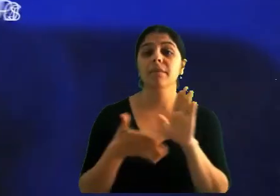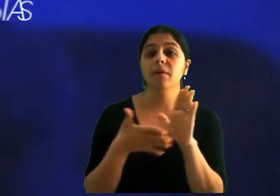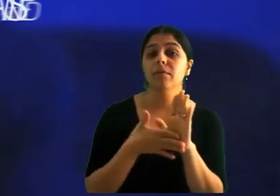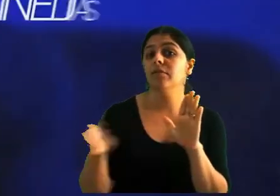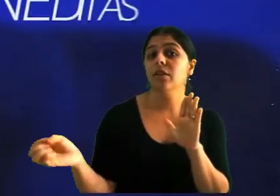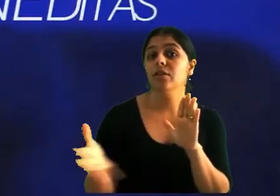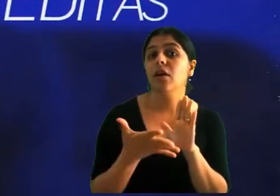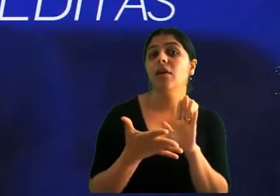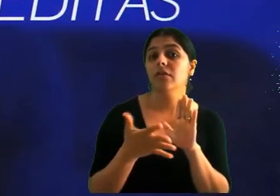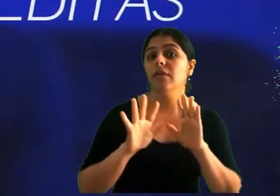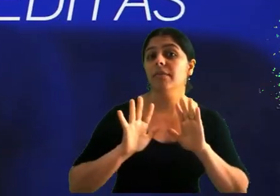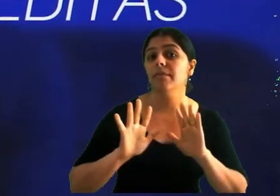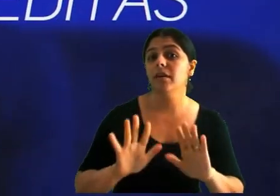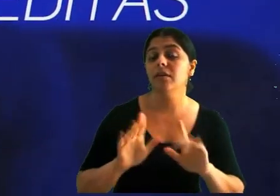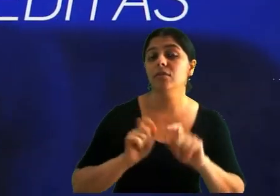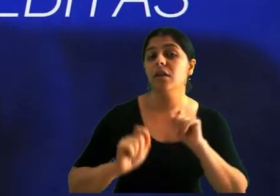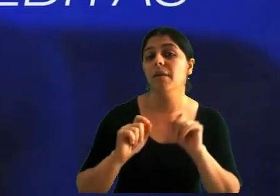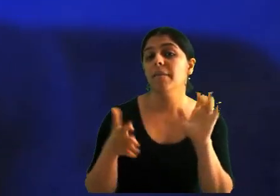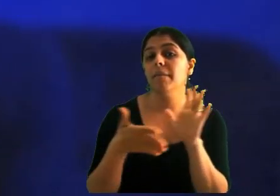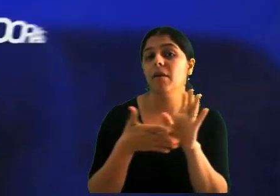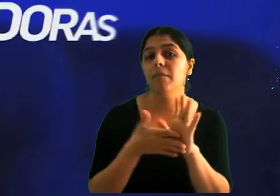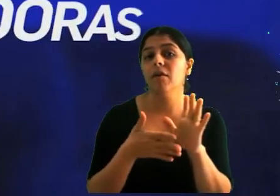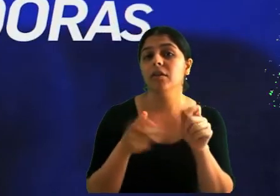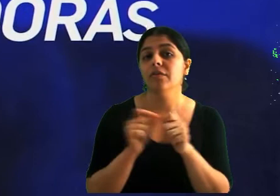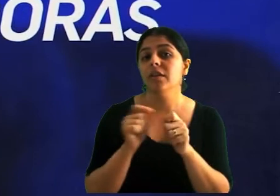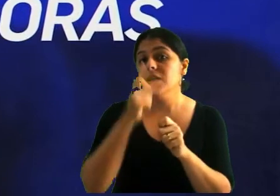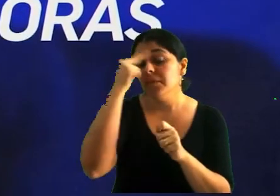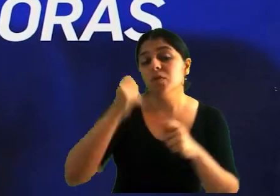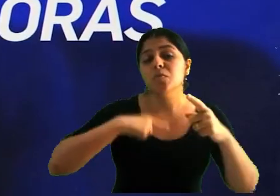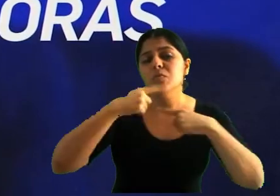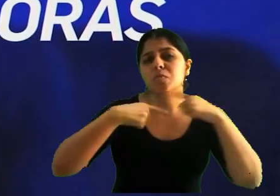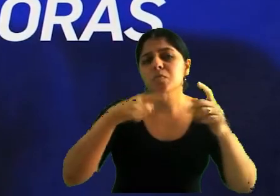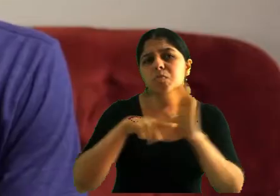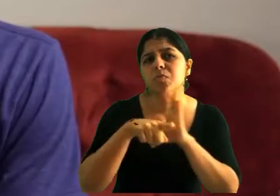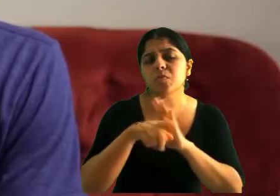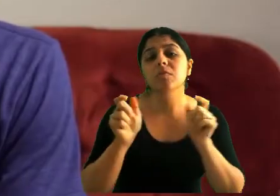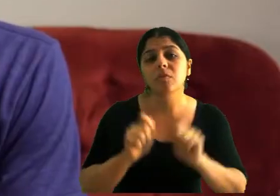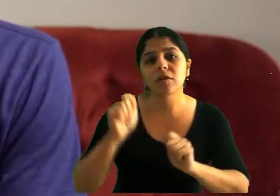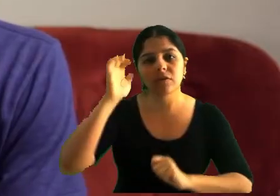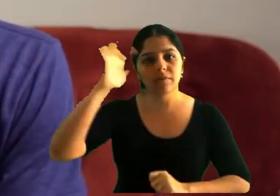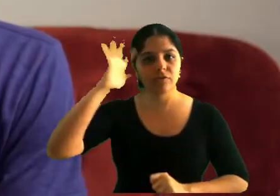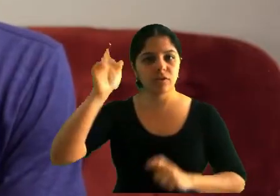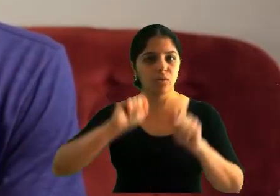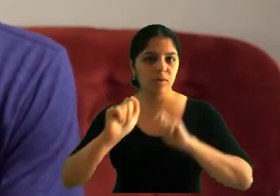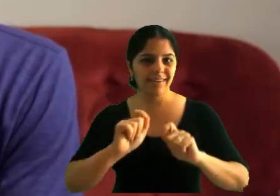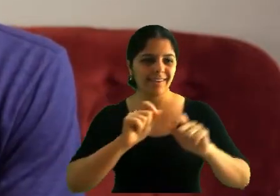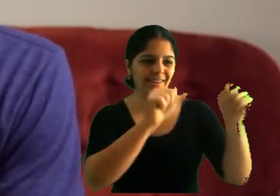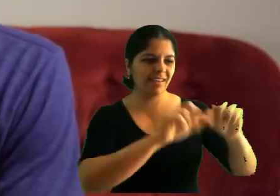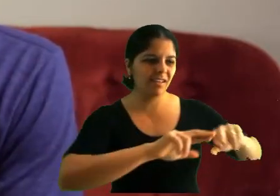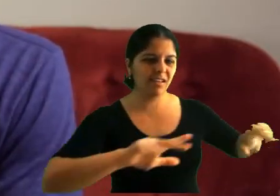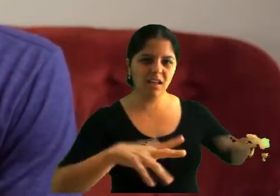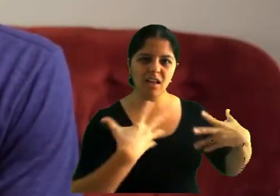Eram propostas inéditas e, mais do que isso, propostas questionadoras. Então dá para imaginar que a